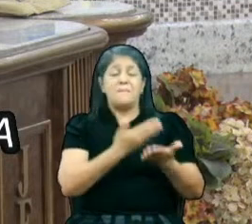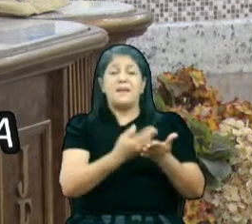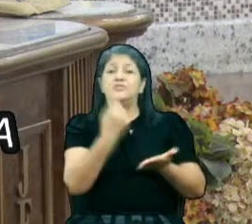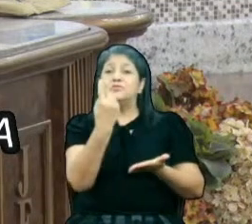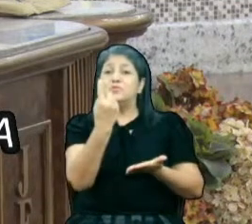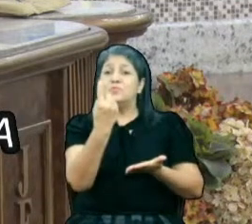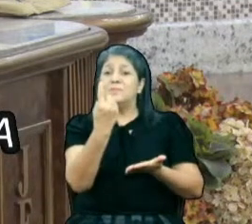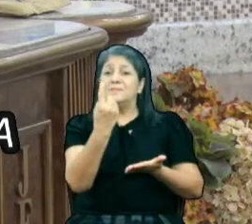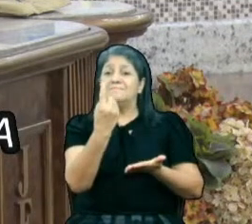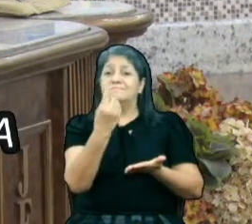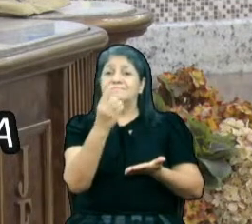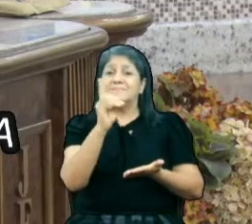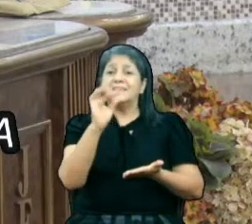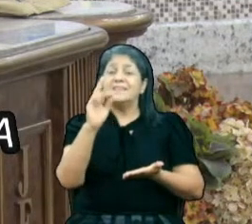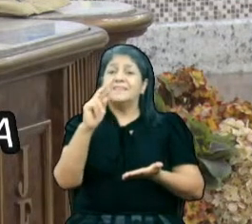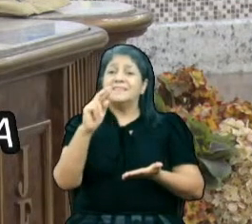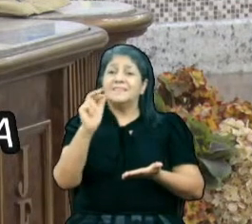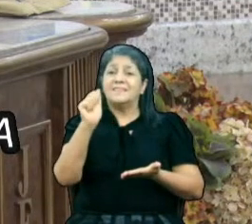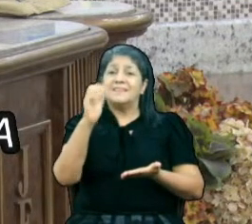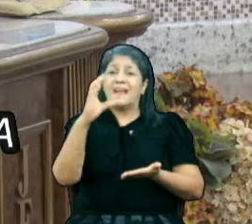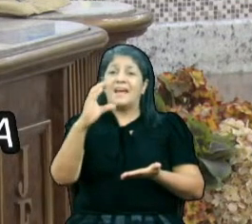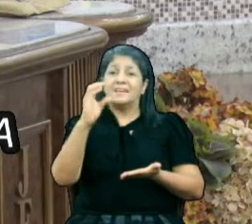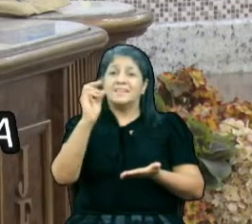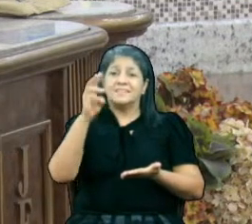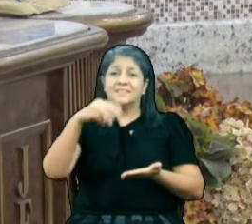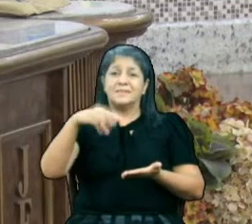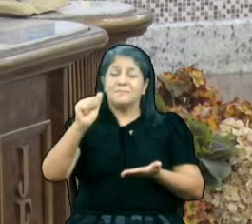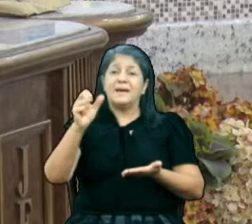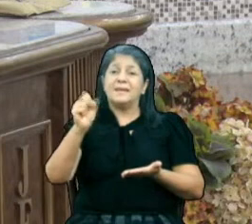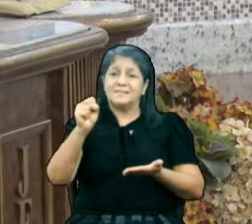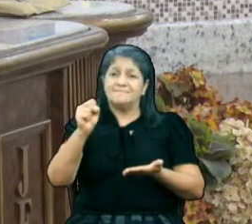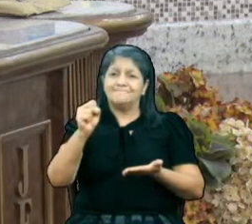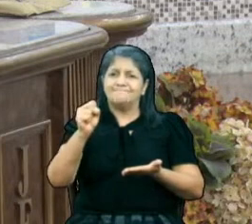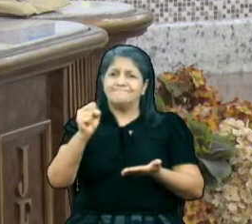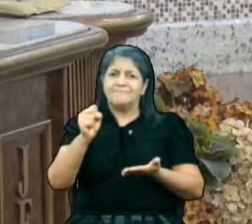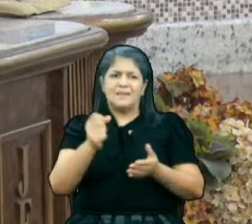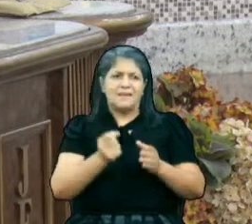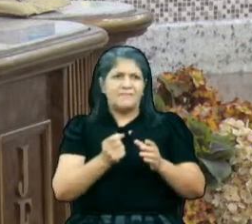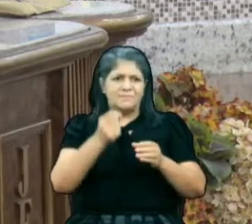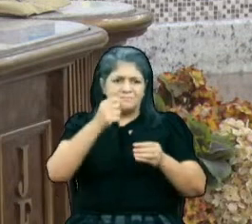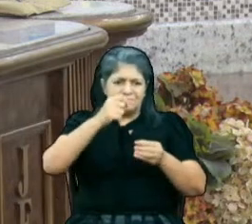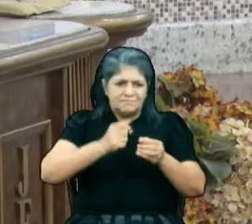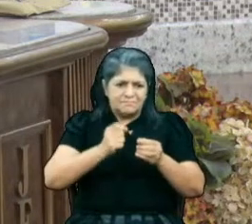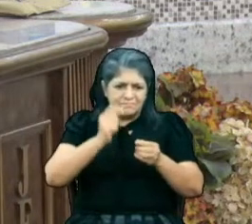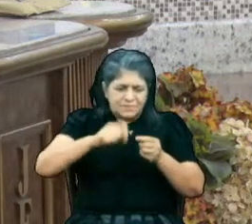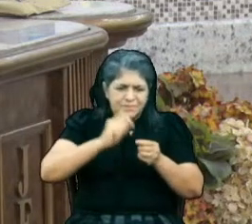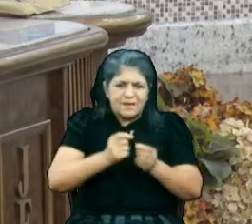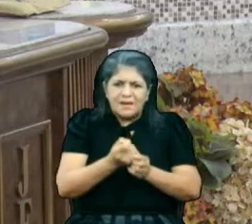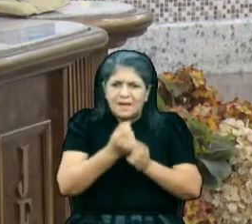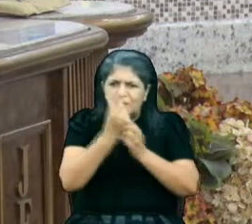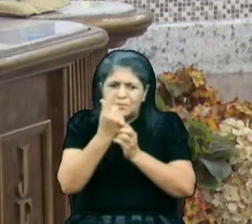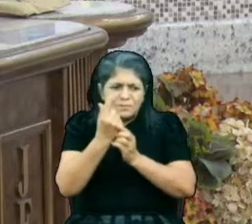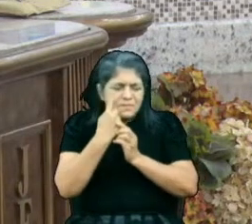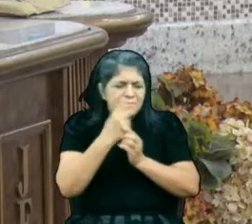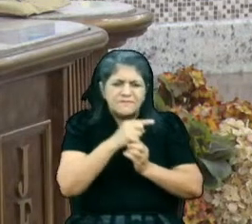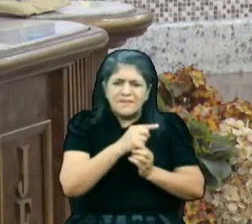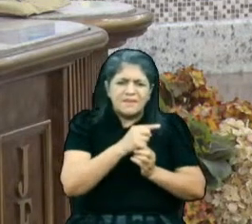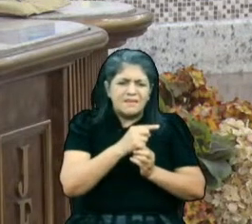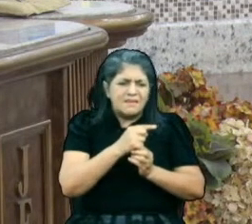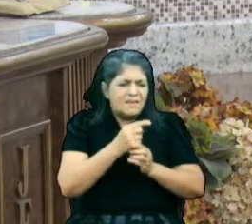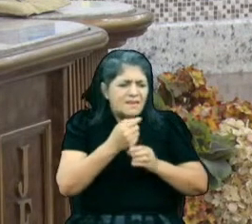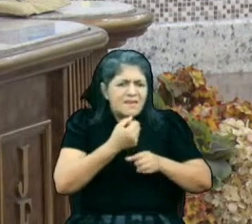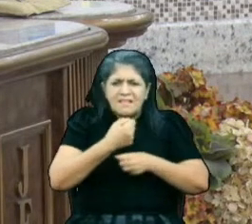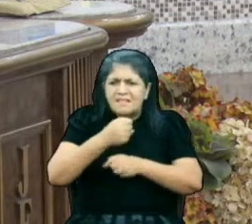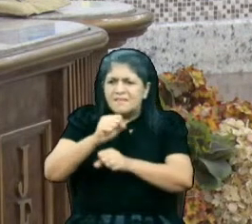perder uma dracma não acende a Candeia e varre a casa e